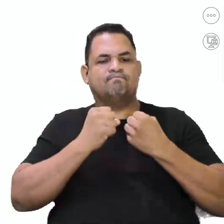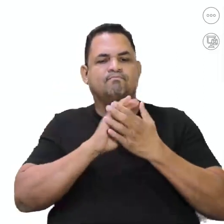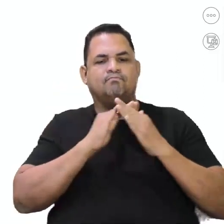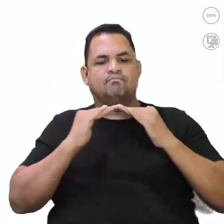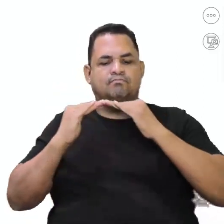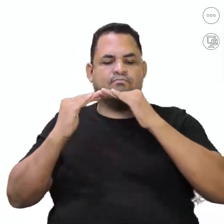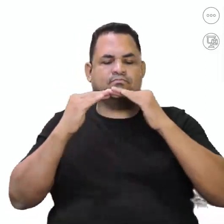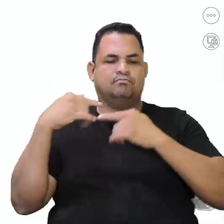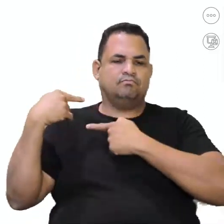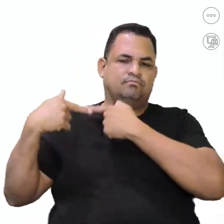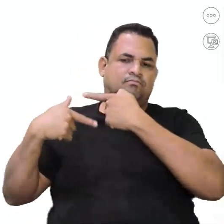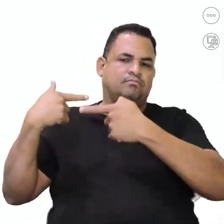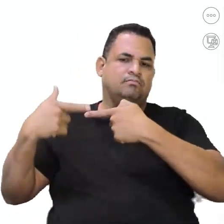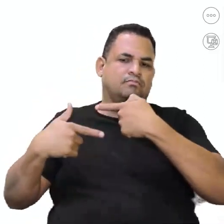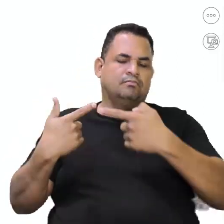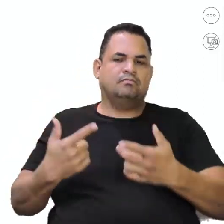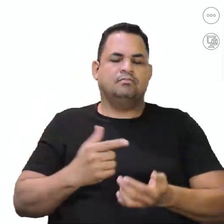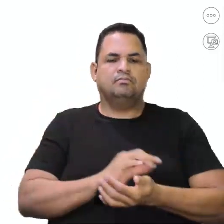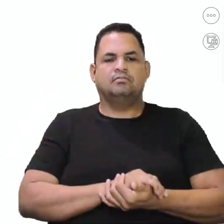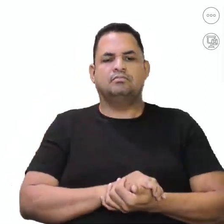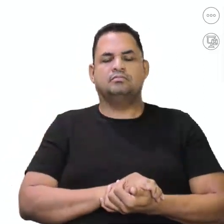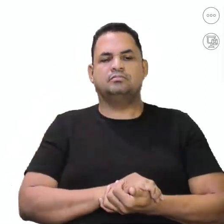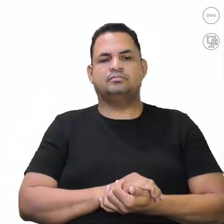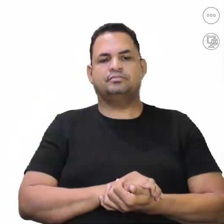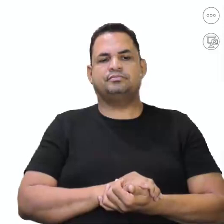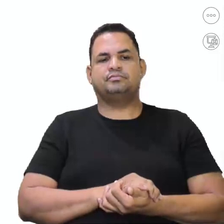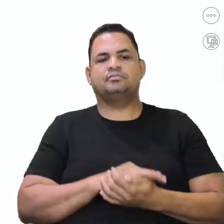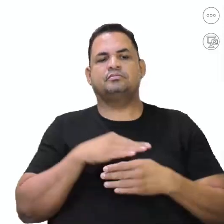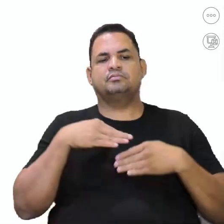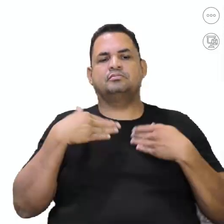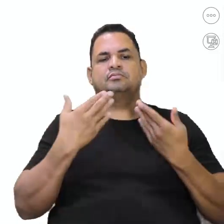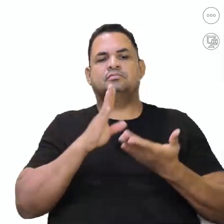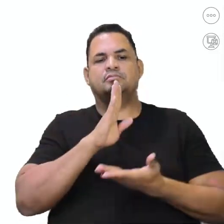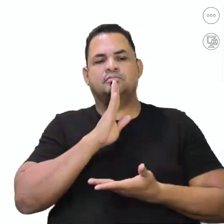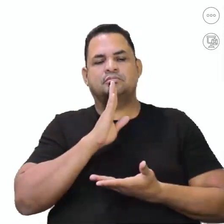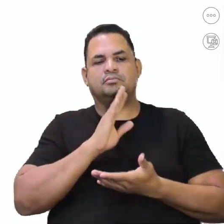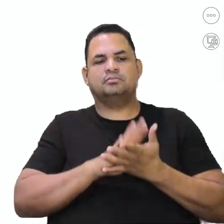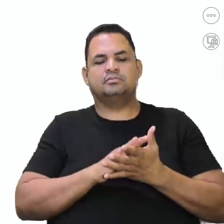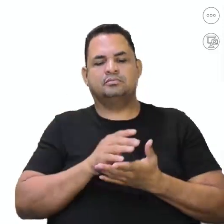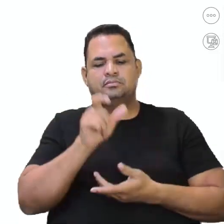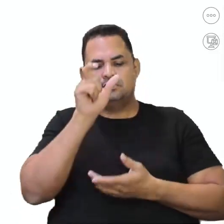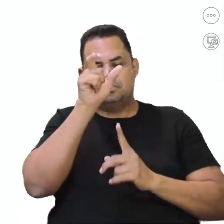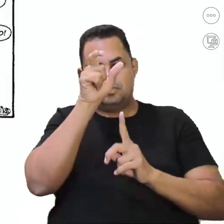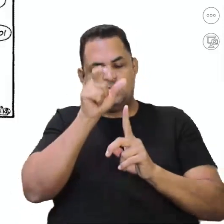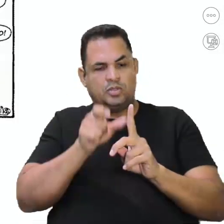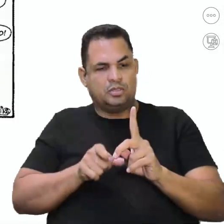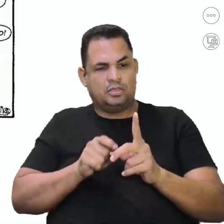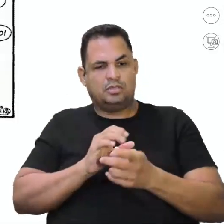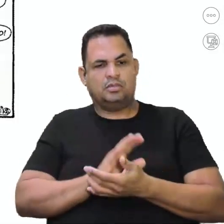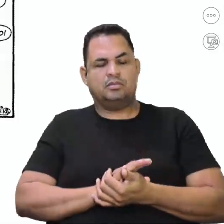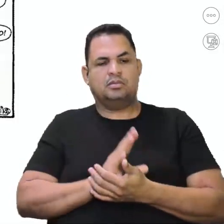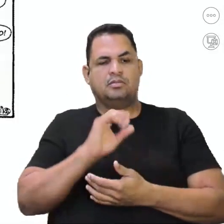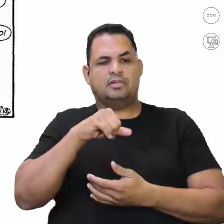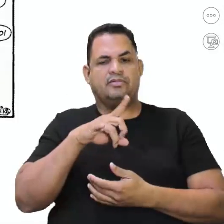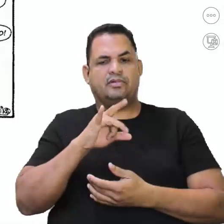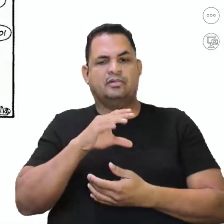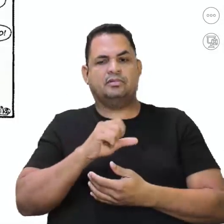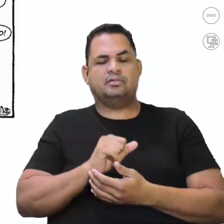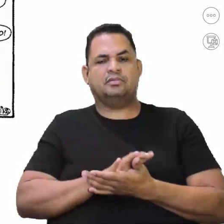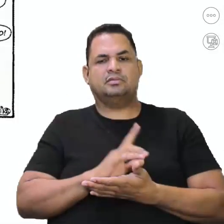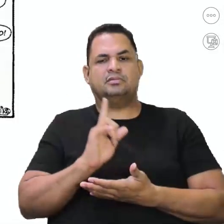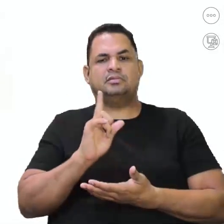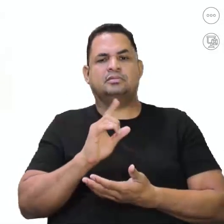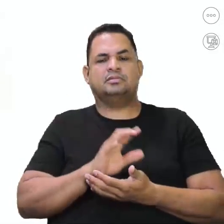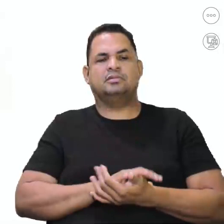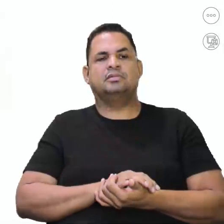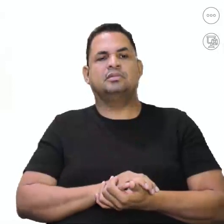reforça os padrões tradicionais. Aqui é interessante porque quando você conhece a personagem, que no caso aqui é a Mafalda, você sabe muito